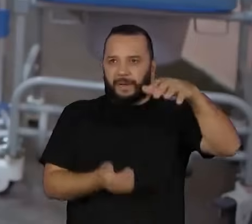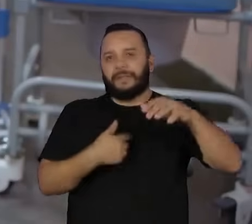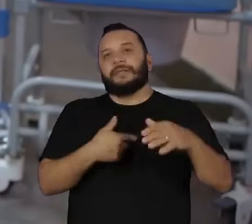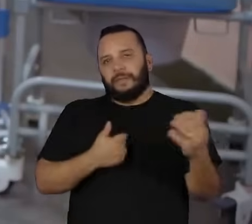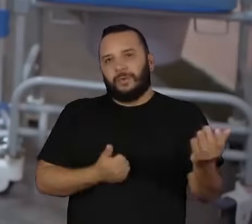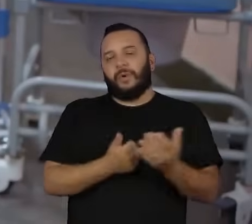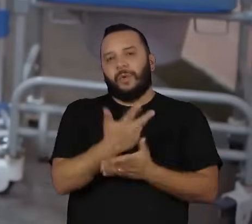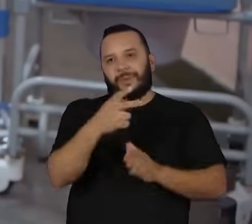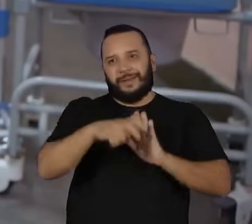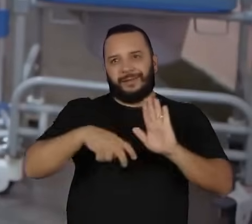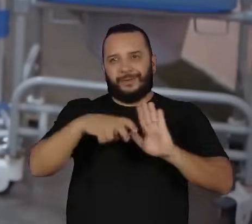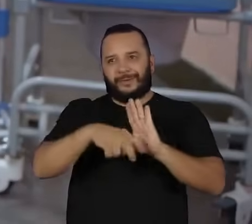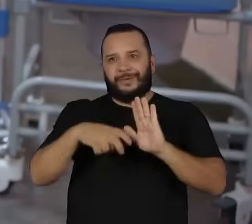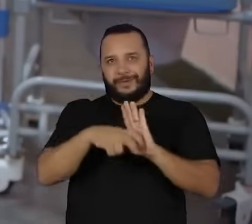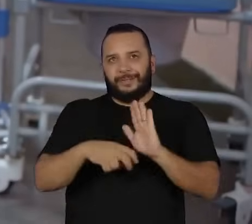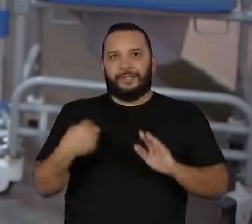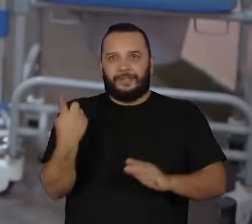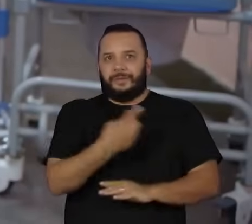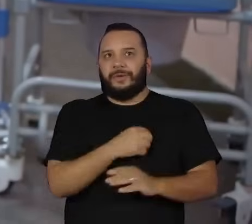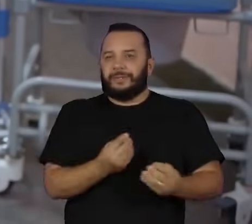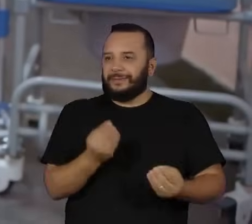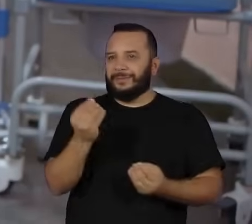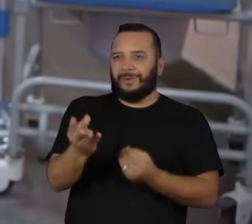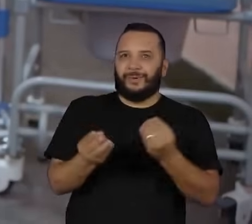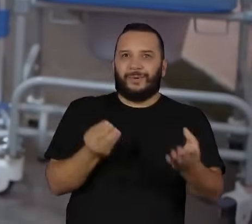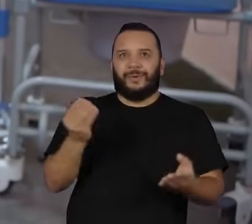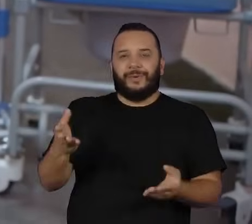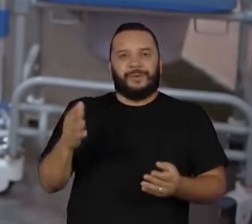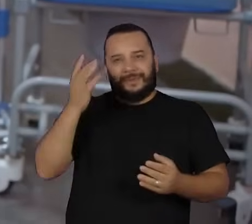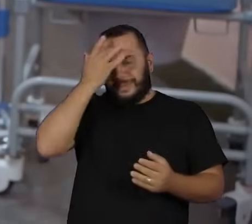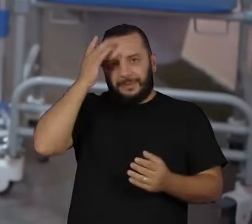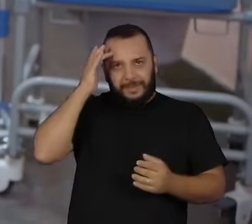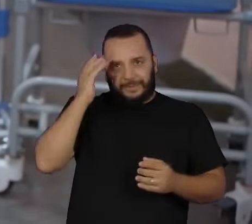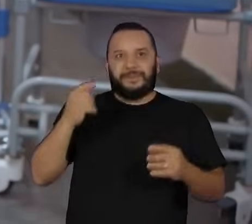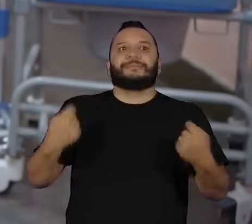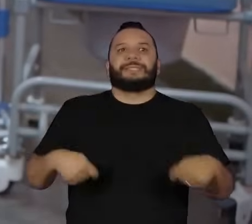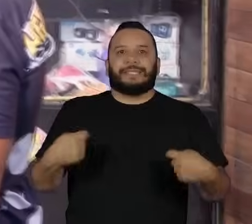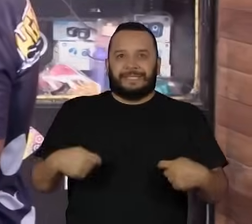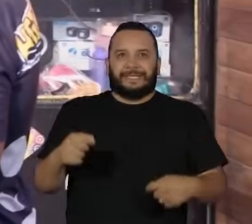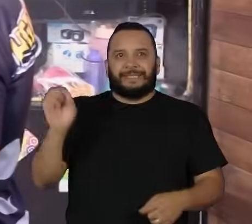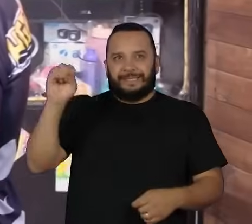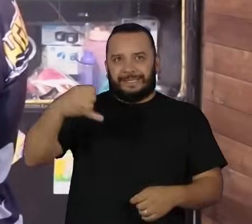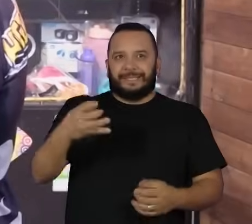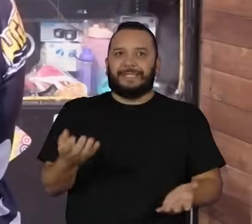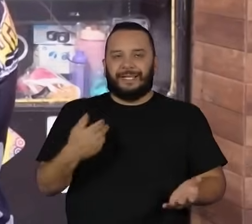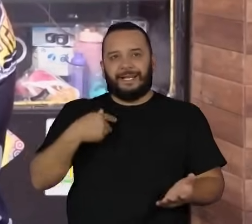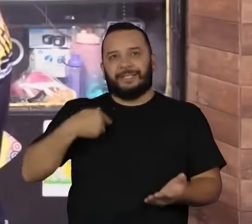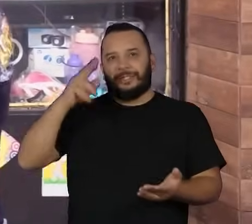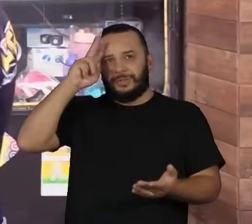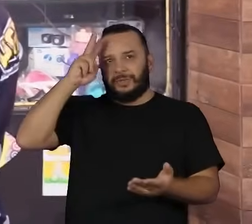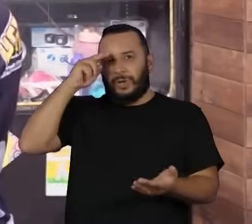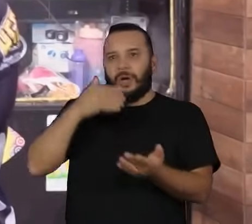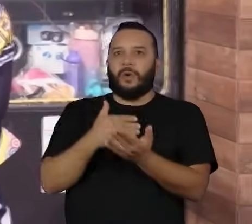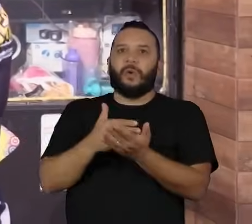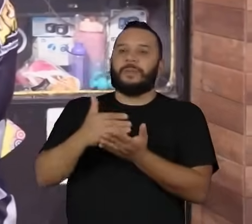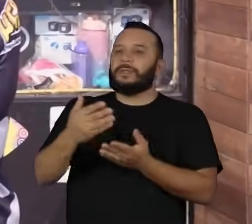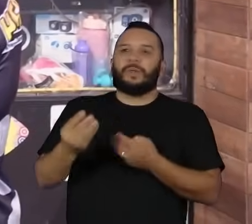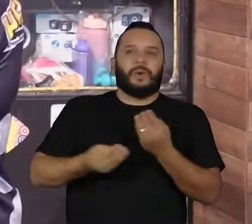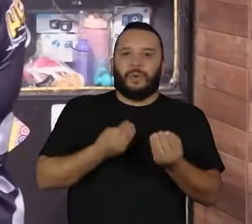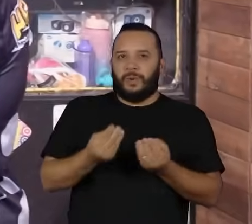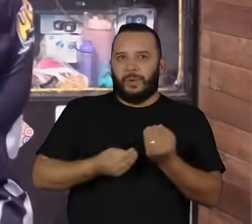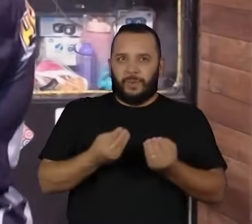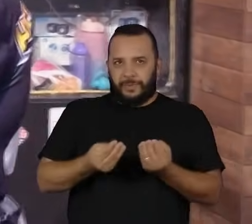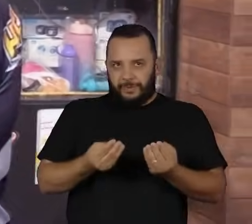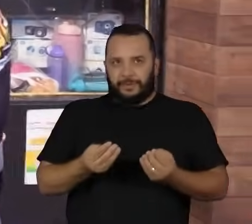cadeiras de rodas a gente faz a doação para as pessoas que estão necessitando. Essa história surgiu através